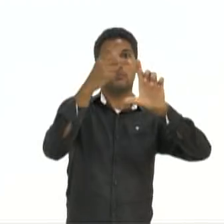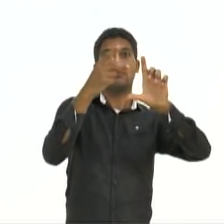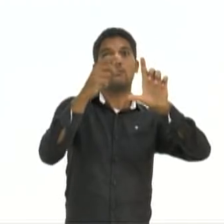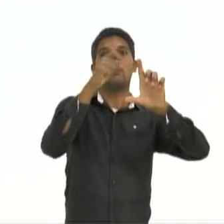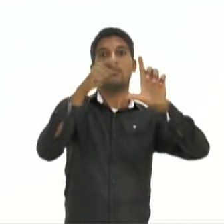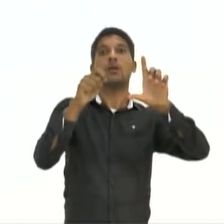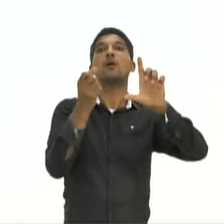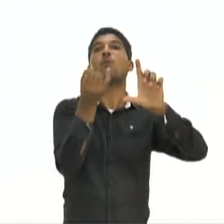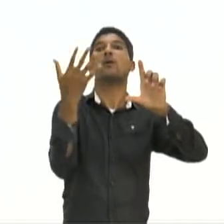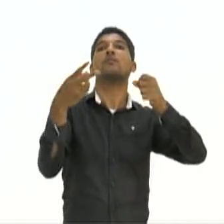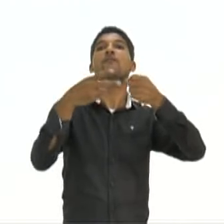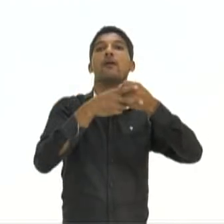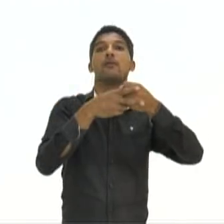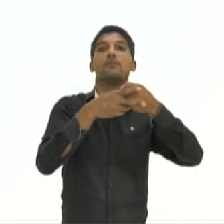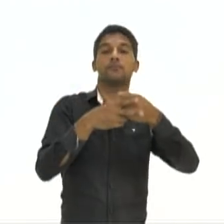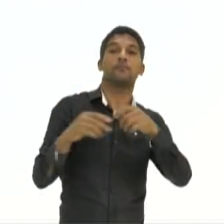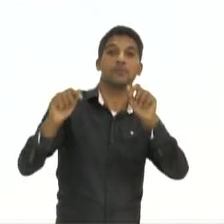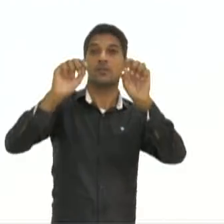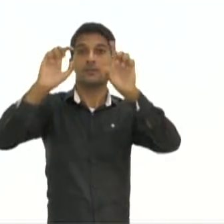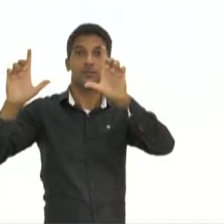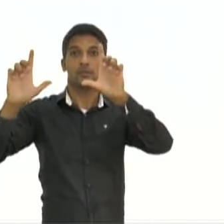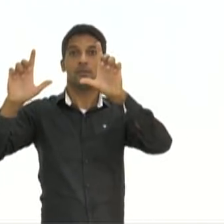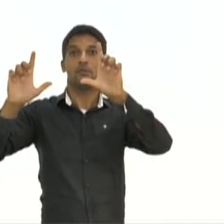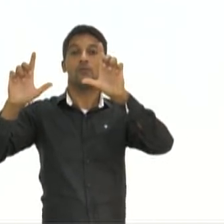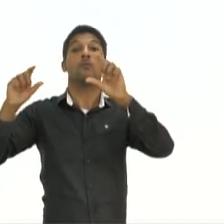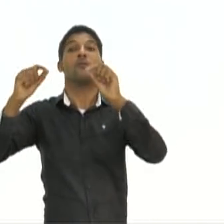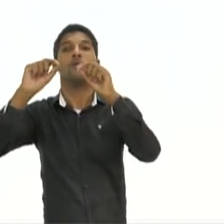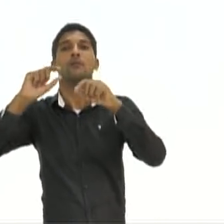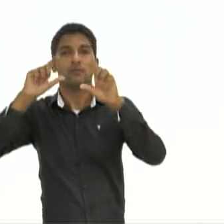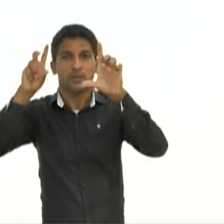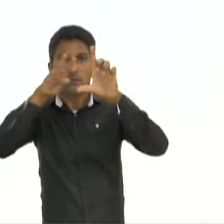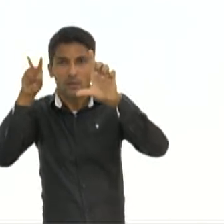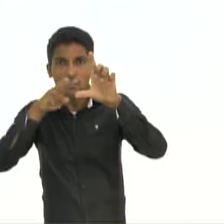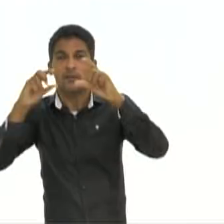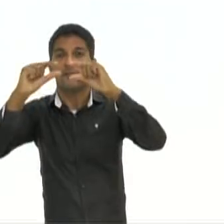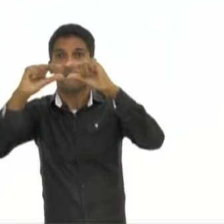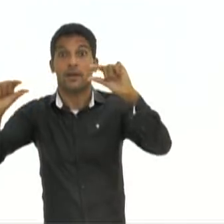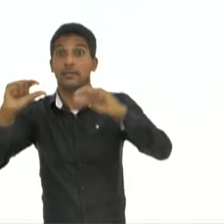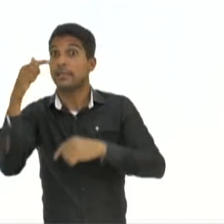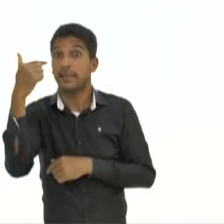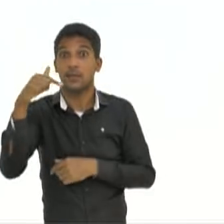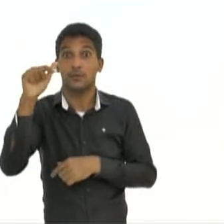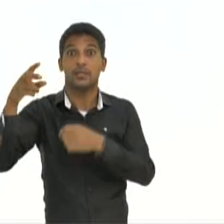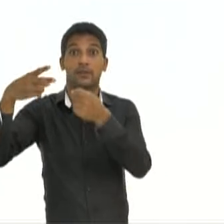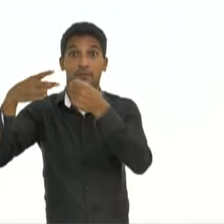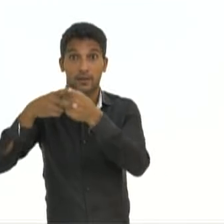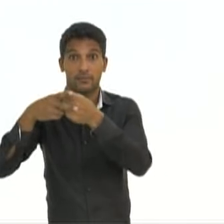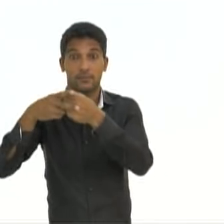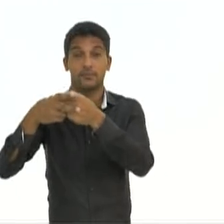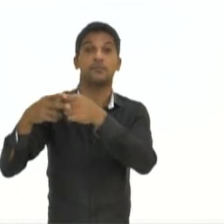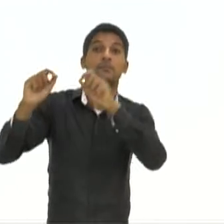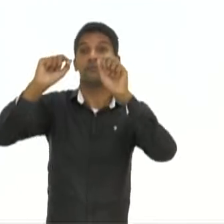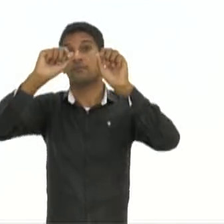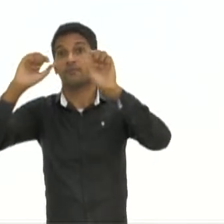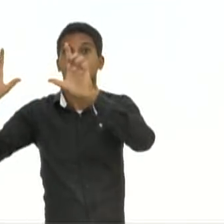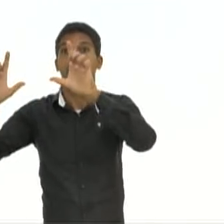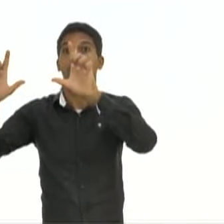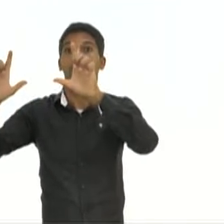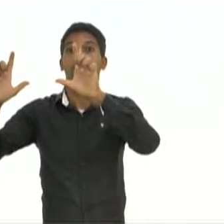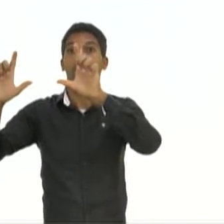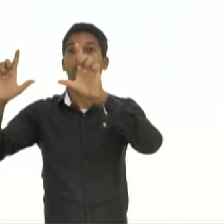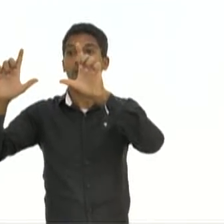não contém verbo? E, por fim, ainda uma terceira questão, a gente já começa o aquecimento com 3 questões,